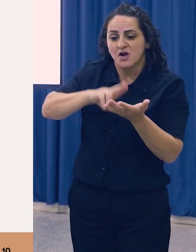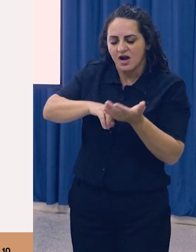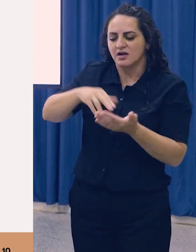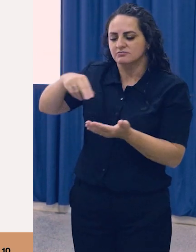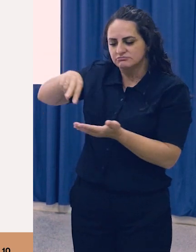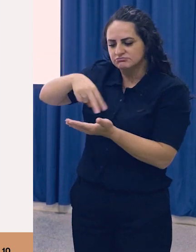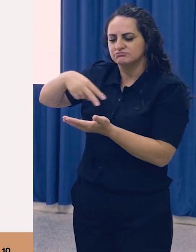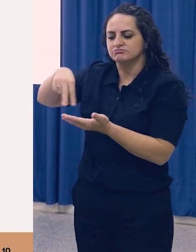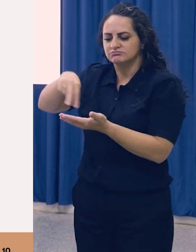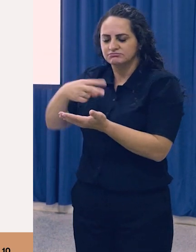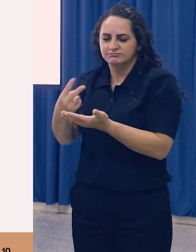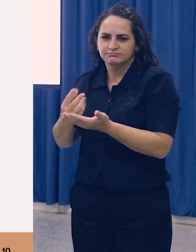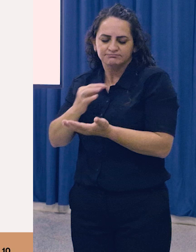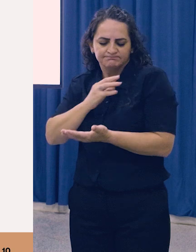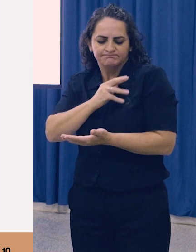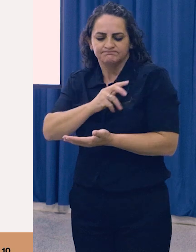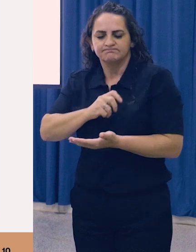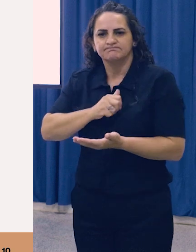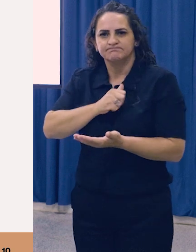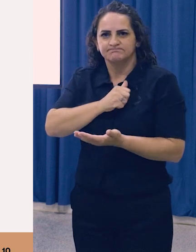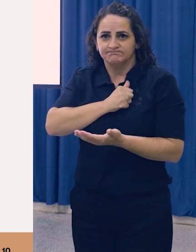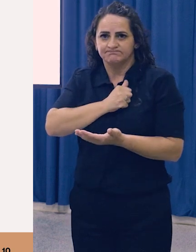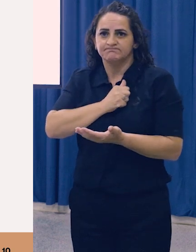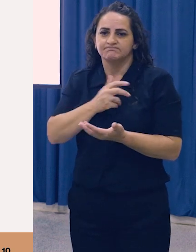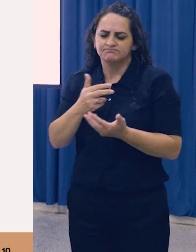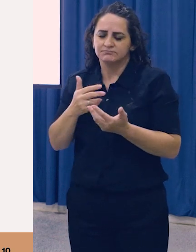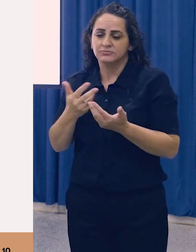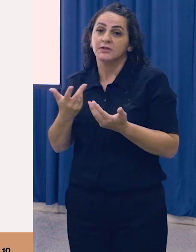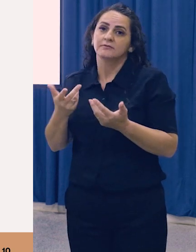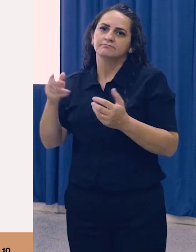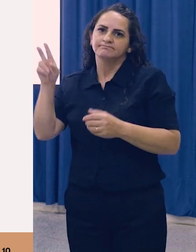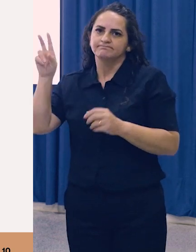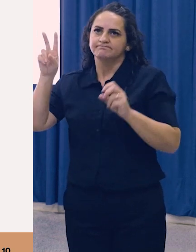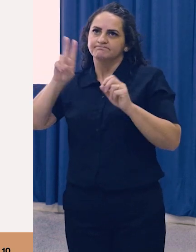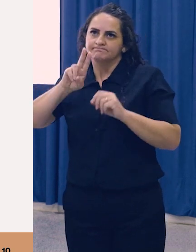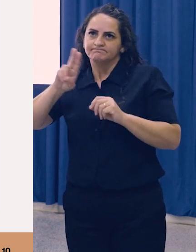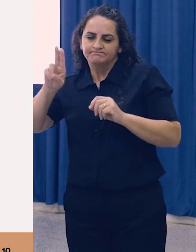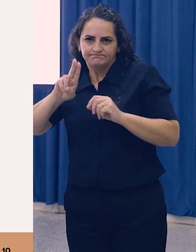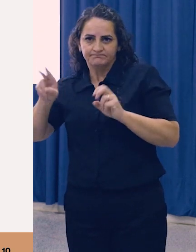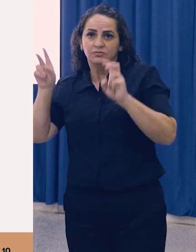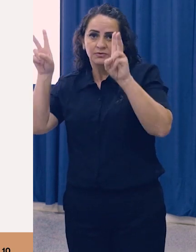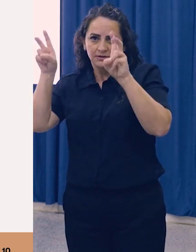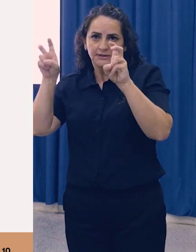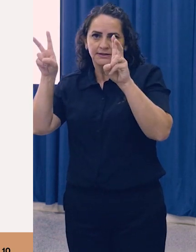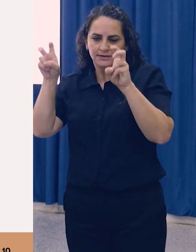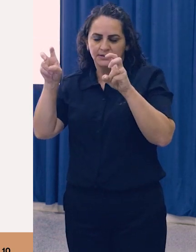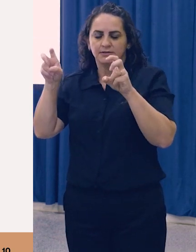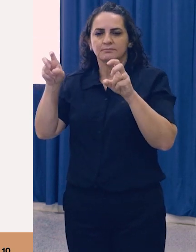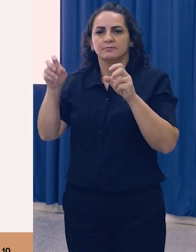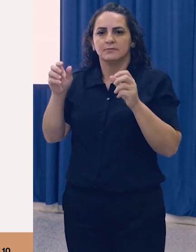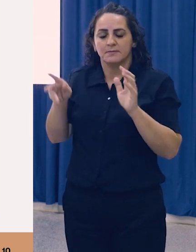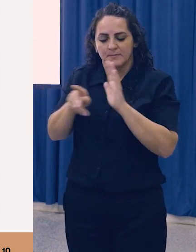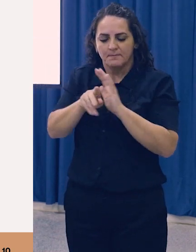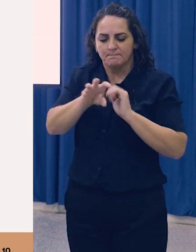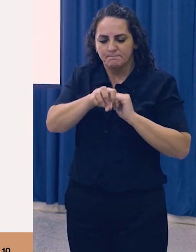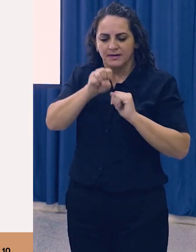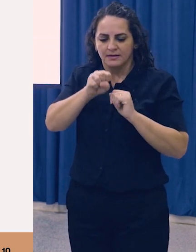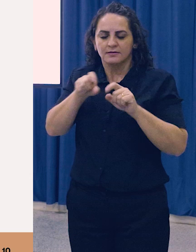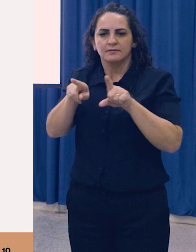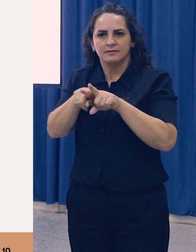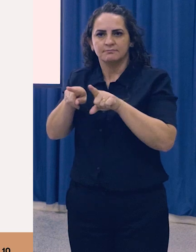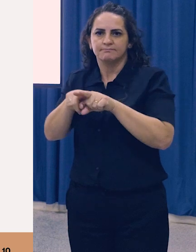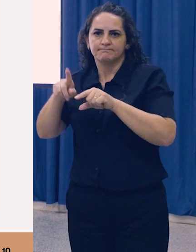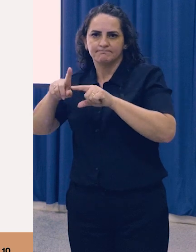dança, balé, romance, um relacionamento abusivo. Então, assim, são temas tanto físicos, materiais, quanto